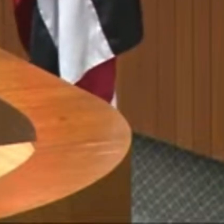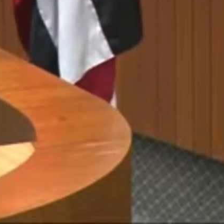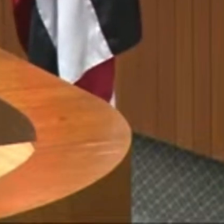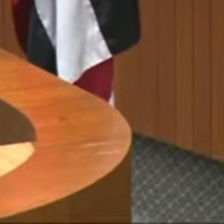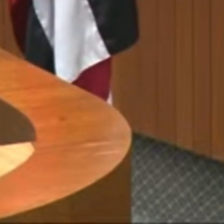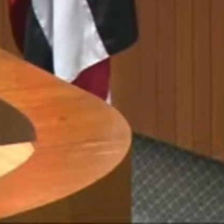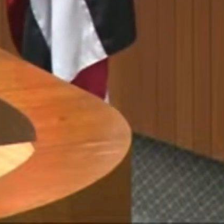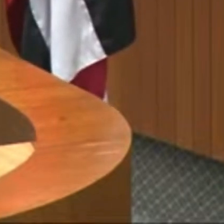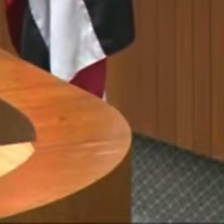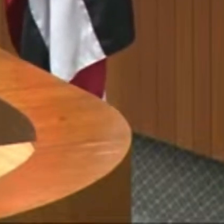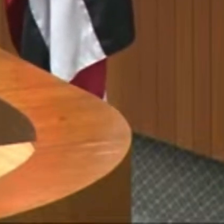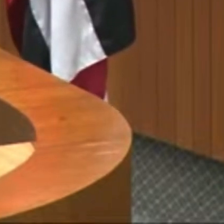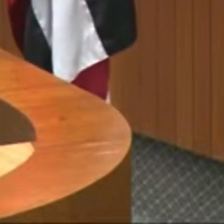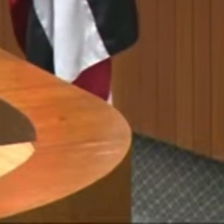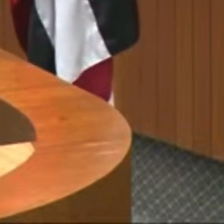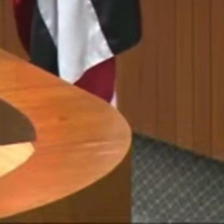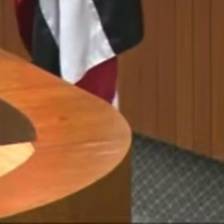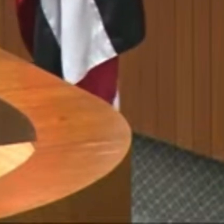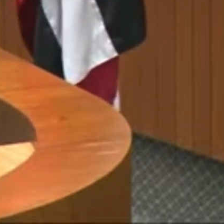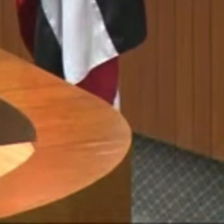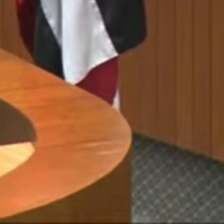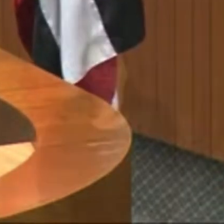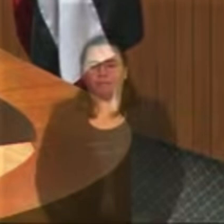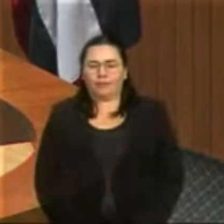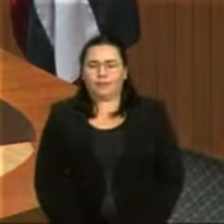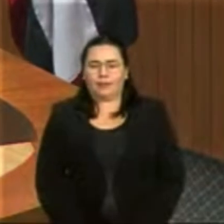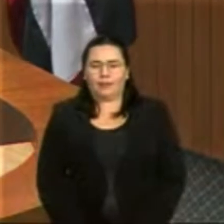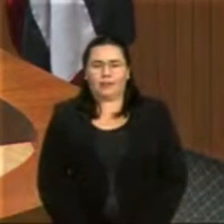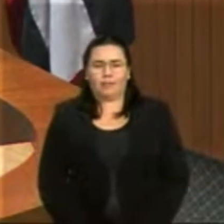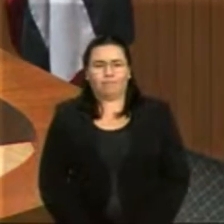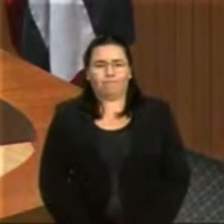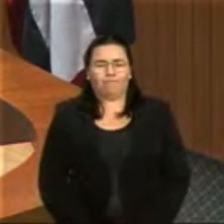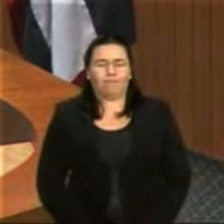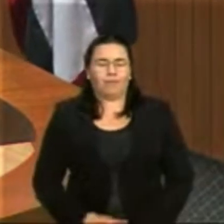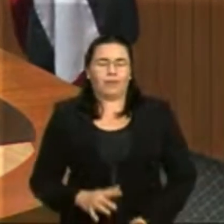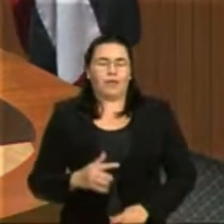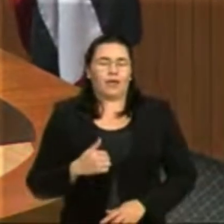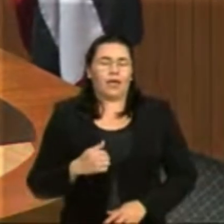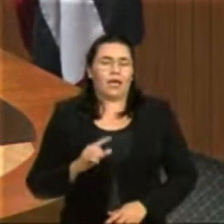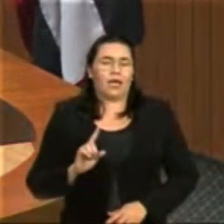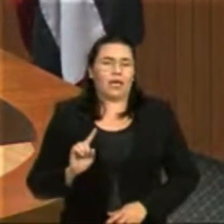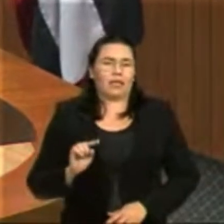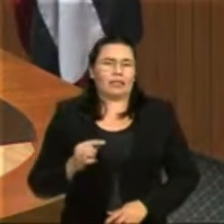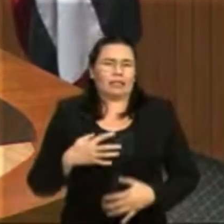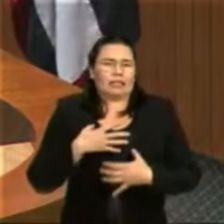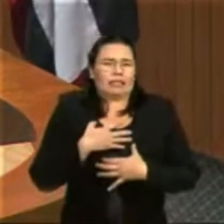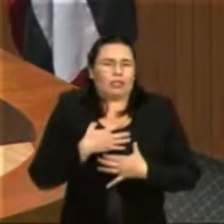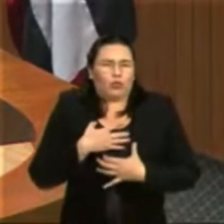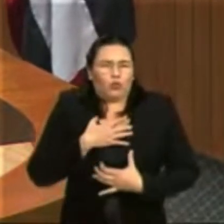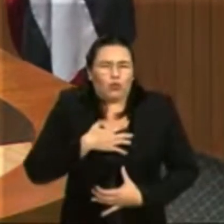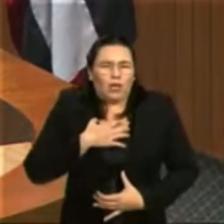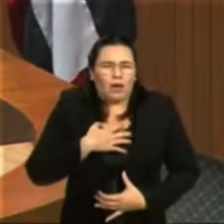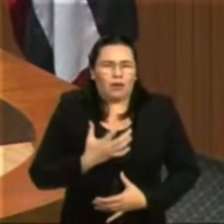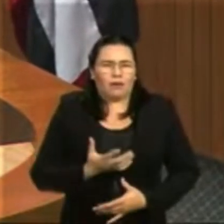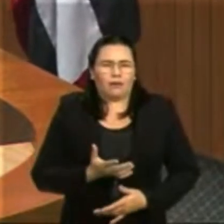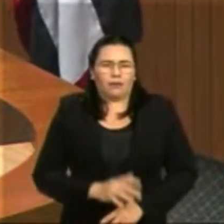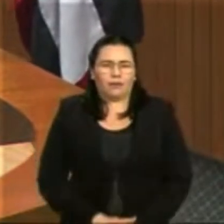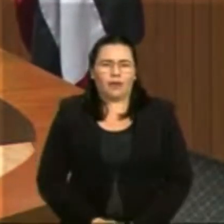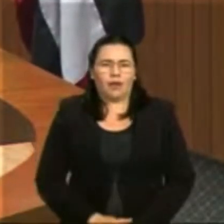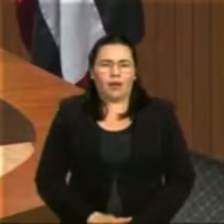Se doeram, gente. Aí subiram aqui para fazer a defesa. Não custa nada dizer que agora saiu uma